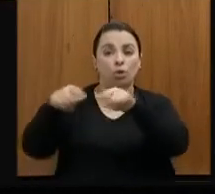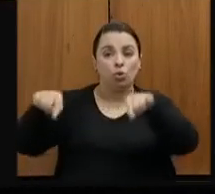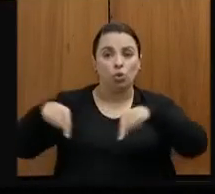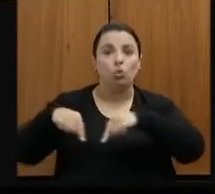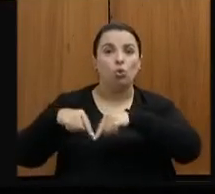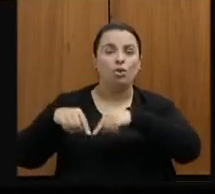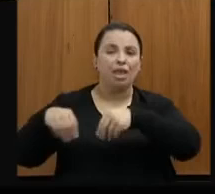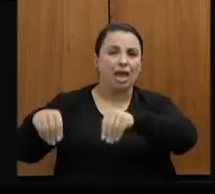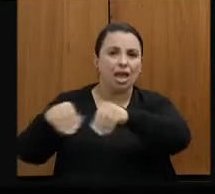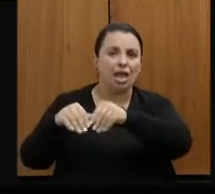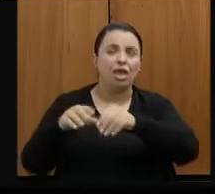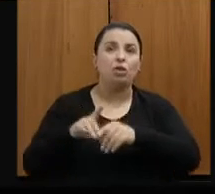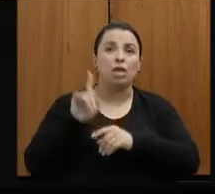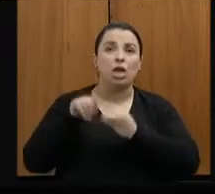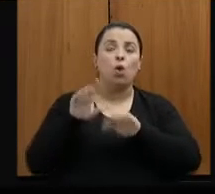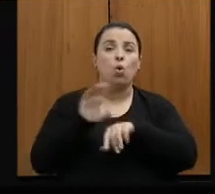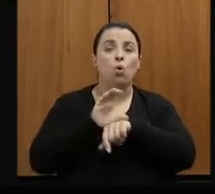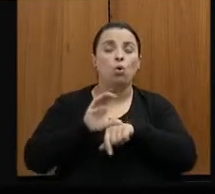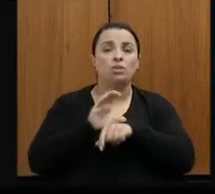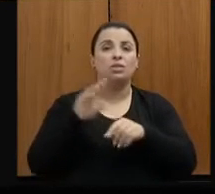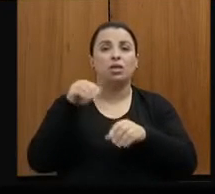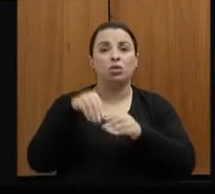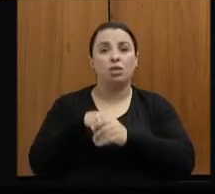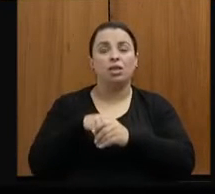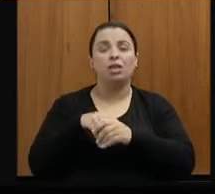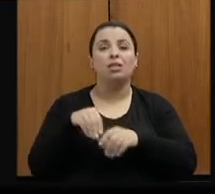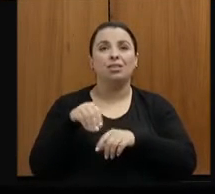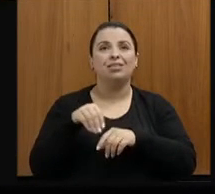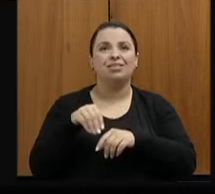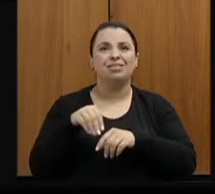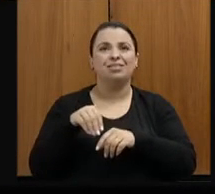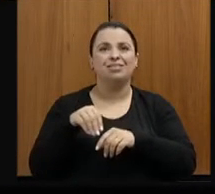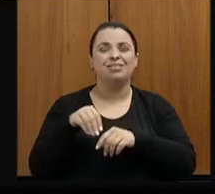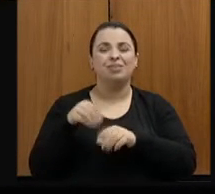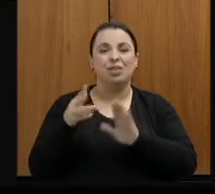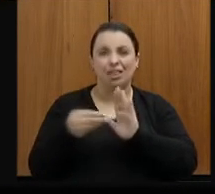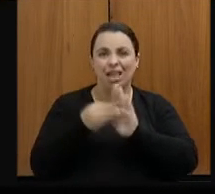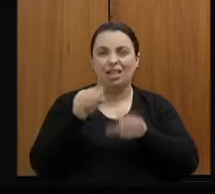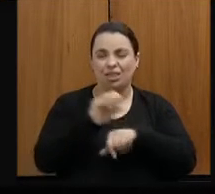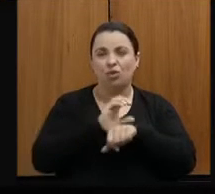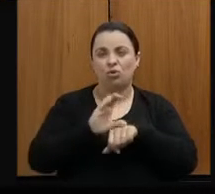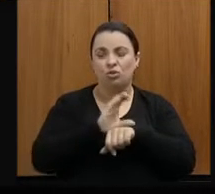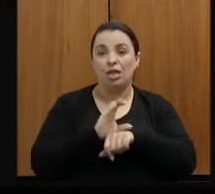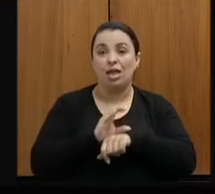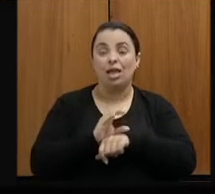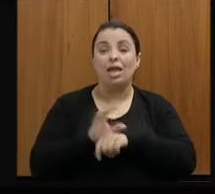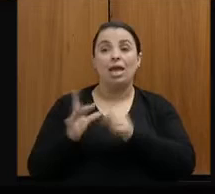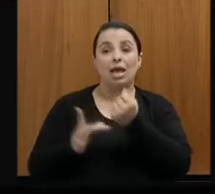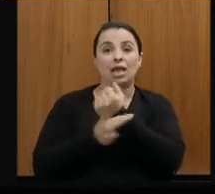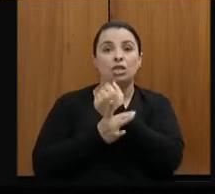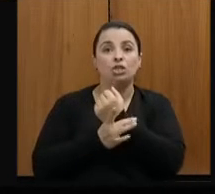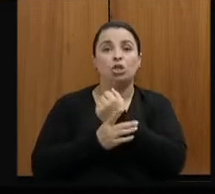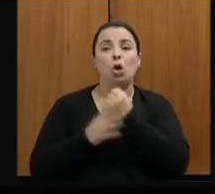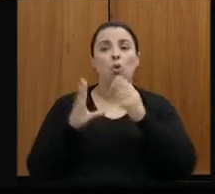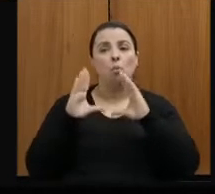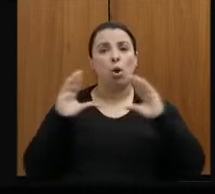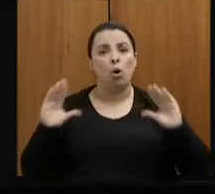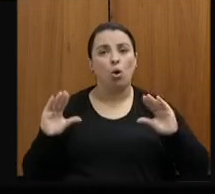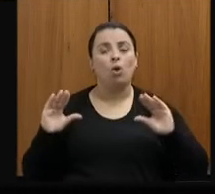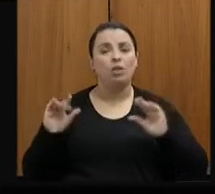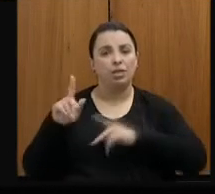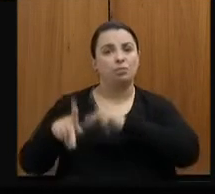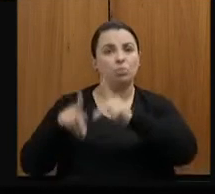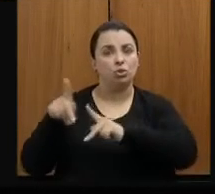Constituição, e seus respectivos direitos reais, e garantir o bem-estar dos habitantes, é identificar e buscar